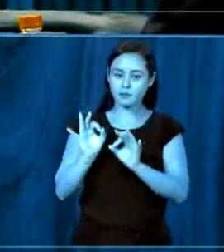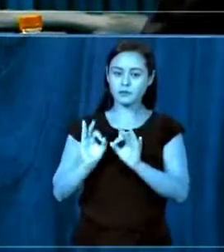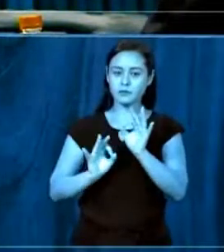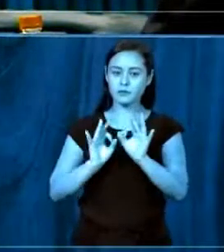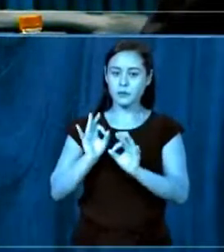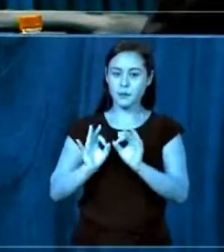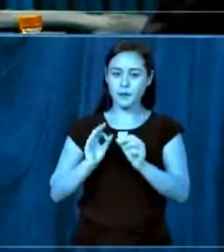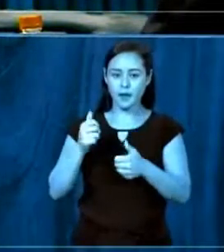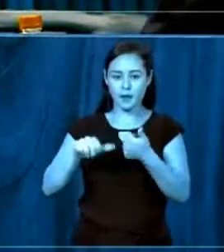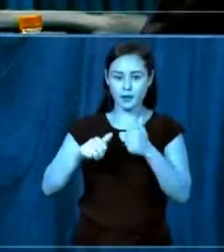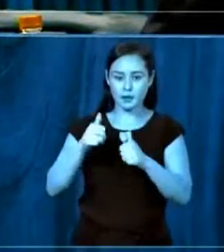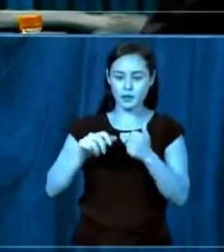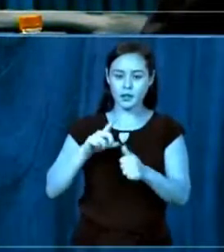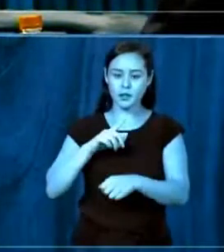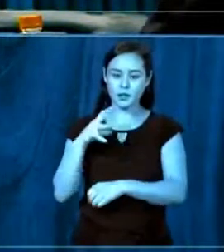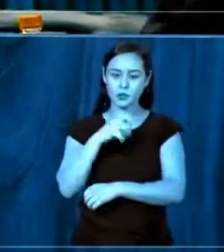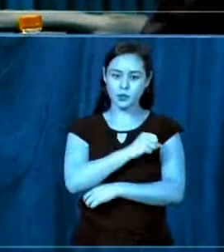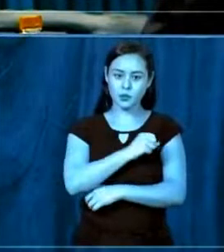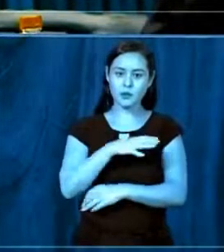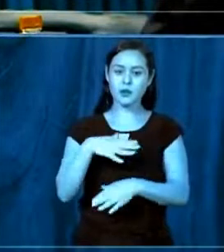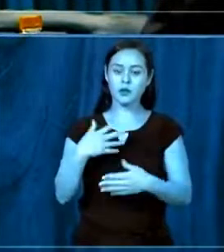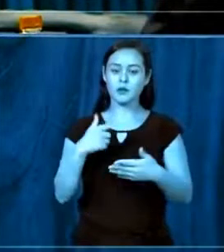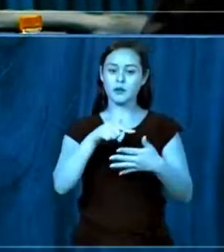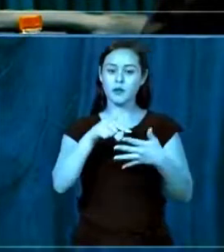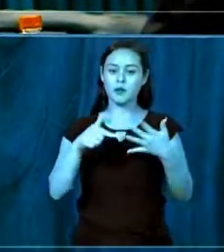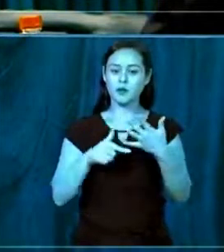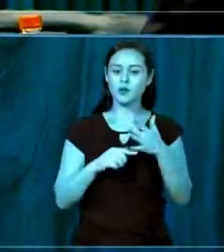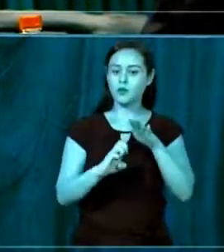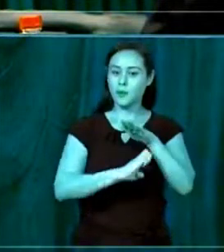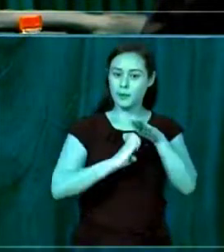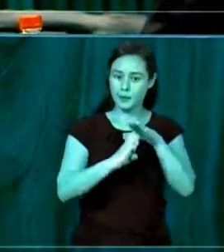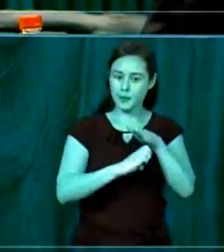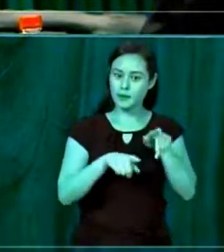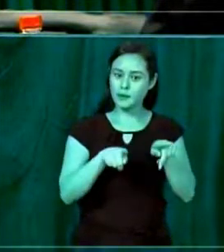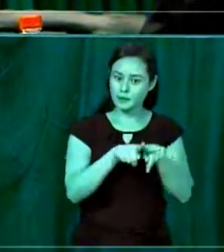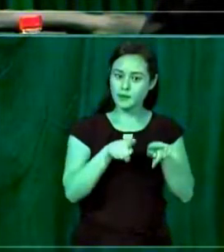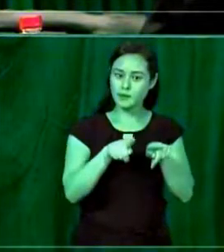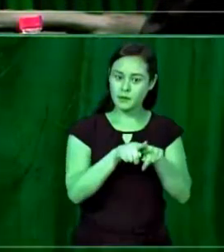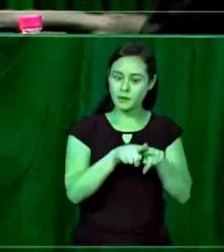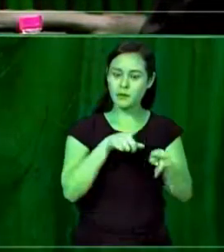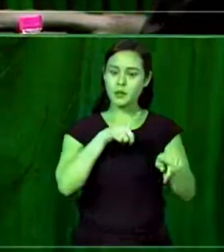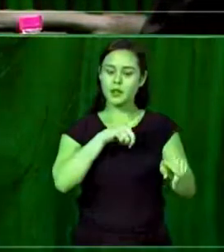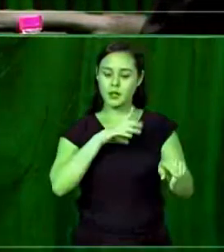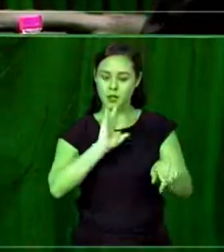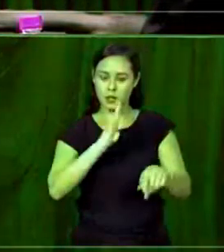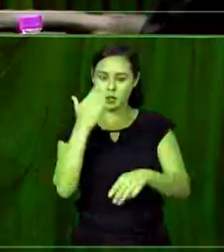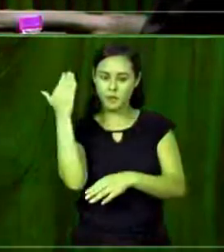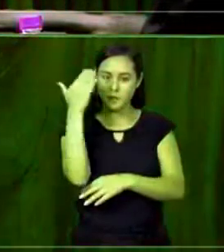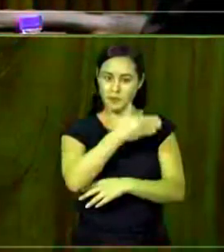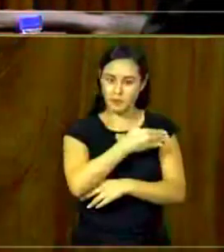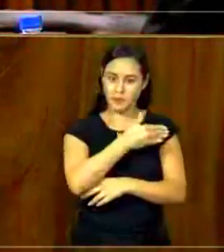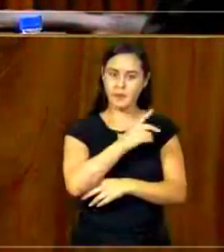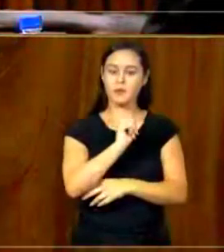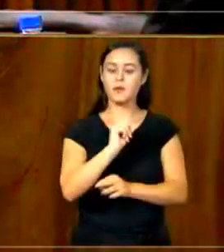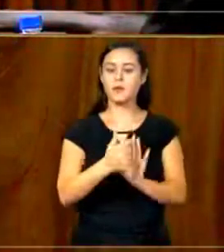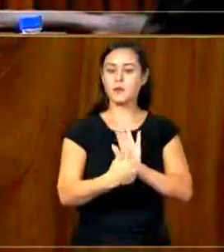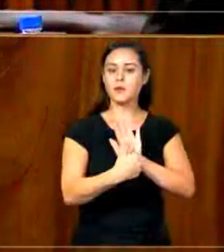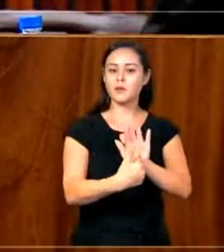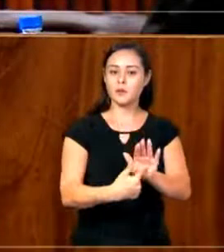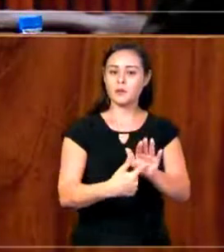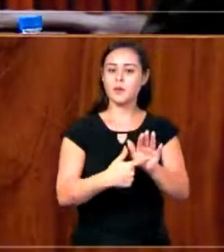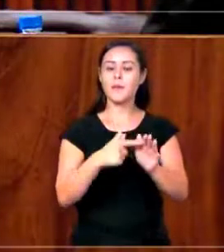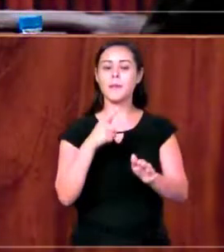Continuo. Quanto à atuação de pessoas jurídicas, tem-se elemento suficiente para adoção de